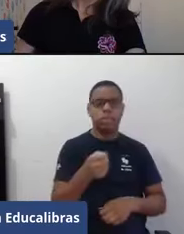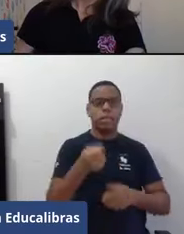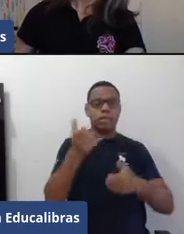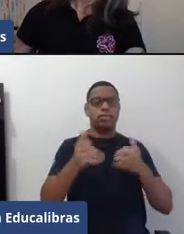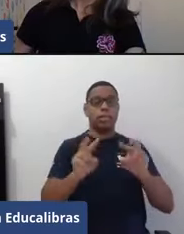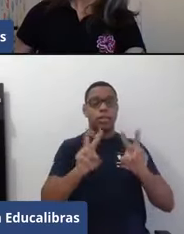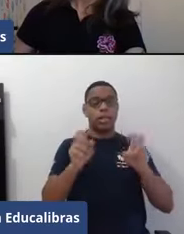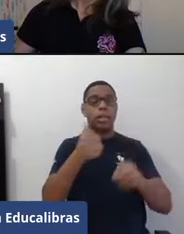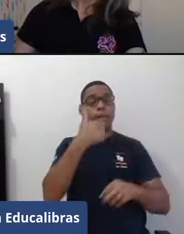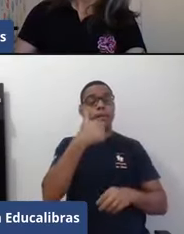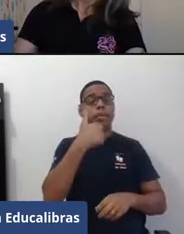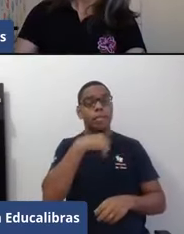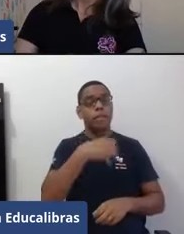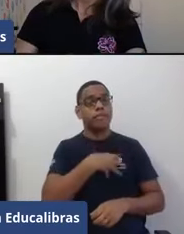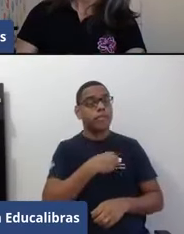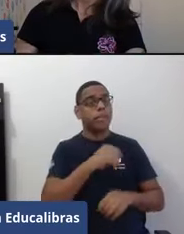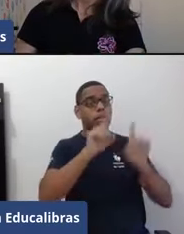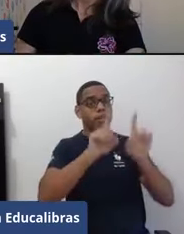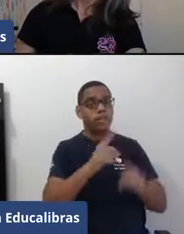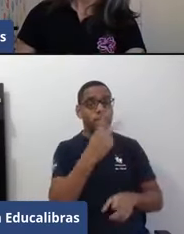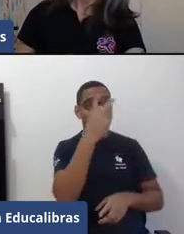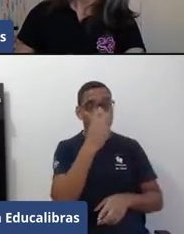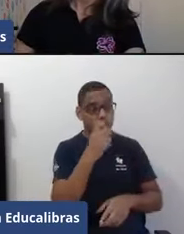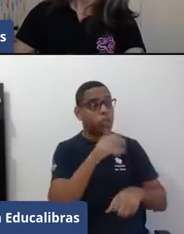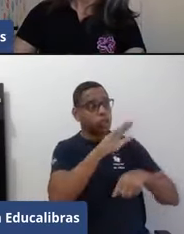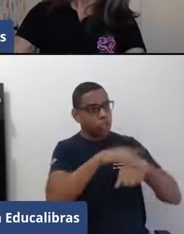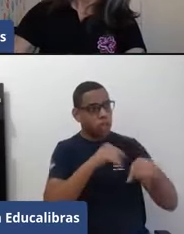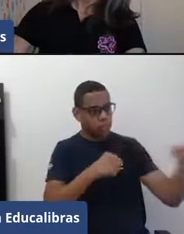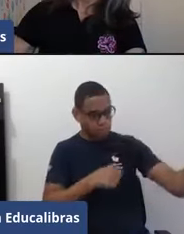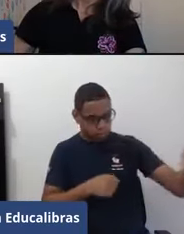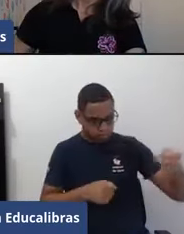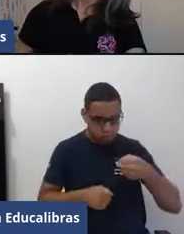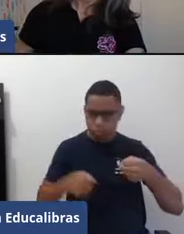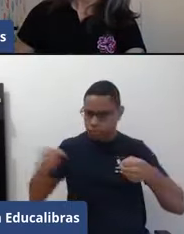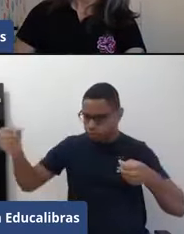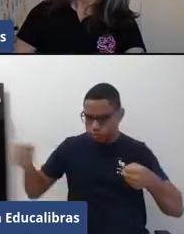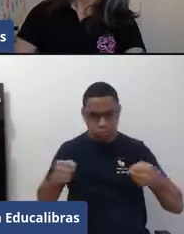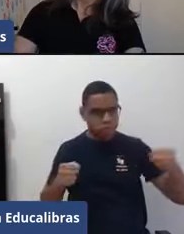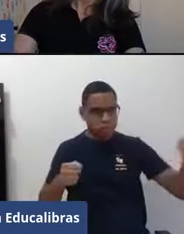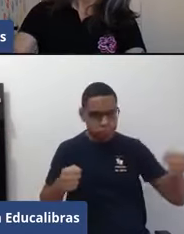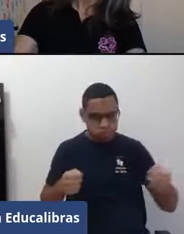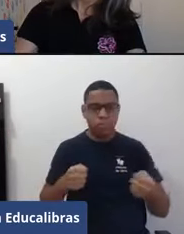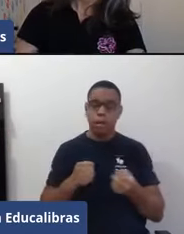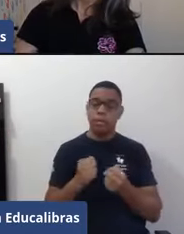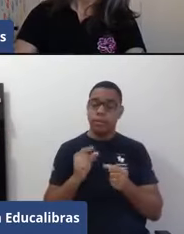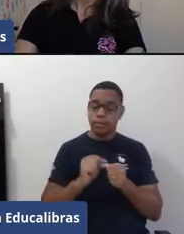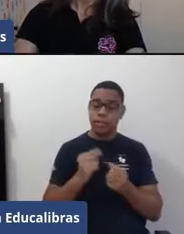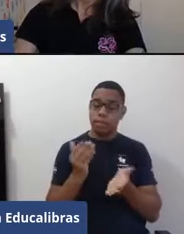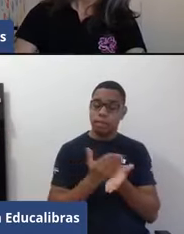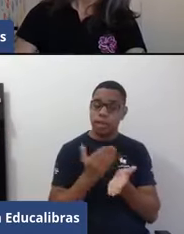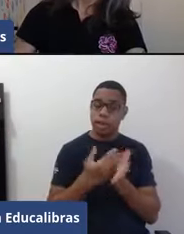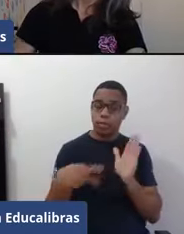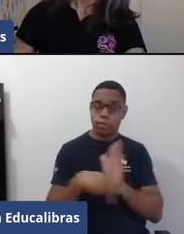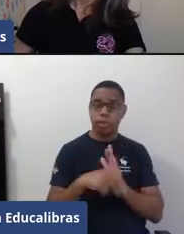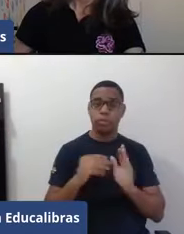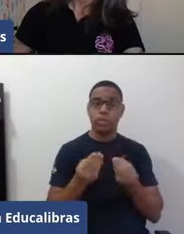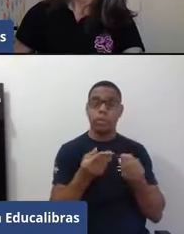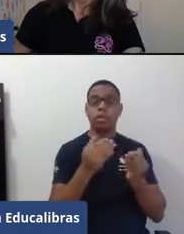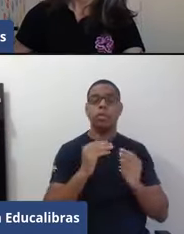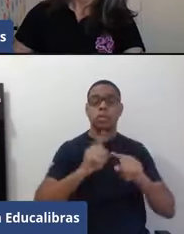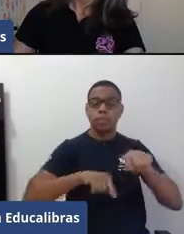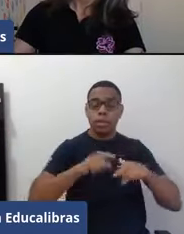mãe que tem um filho com deficiência só visual. E aí a gente produzir um material para as escolas. Eu acho que devemos fazer isso, produzir um